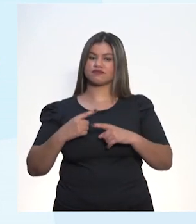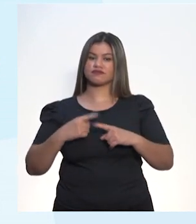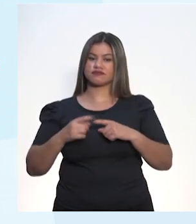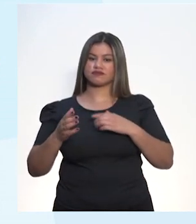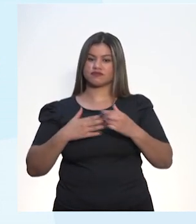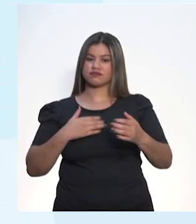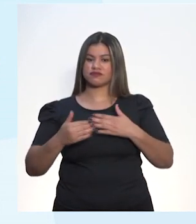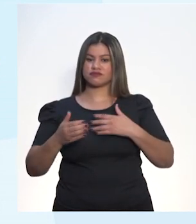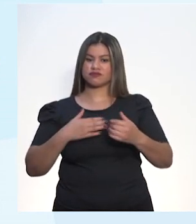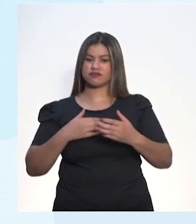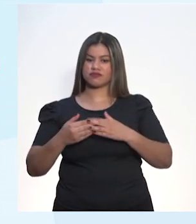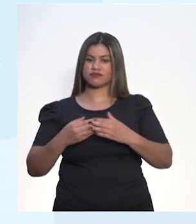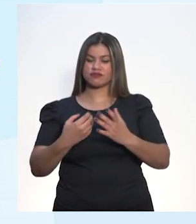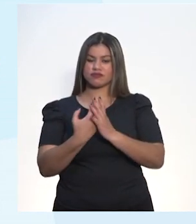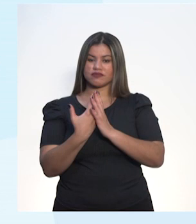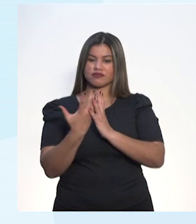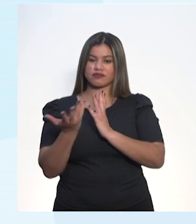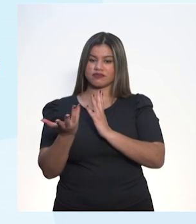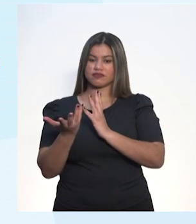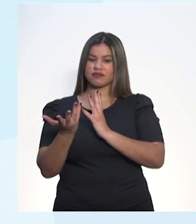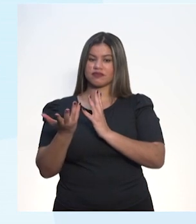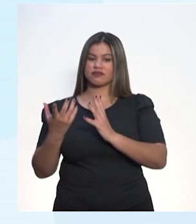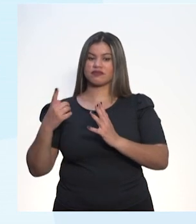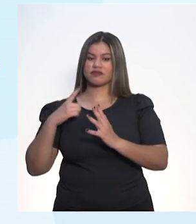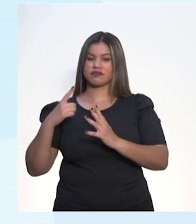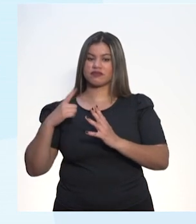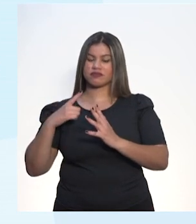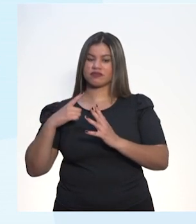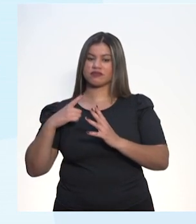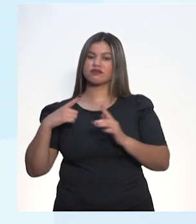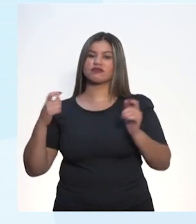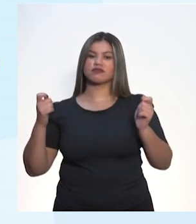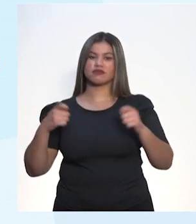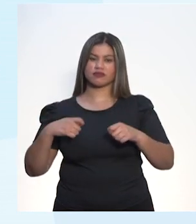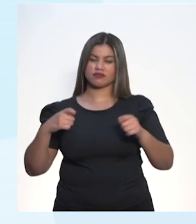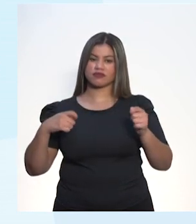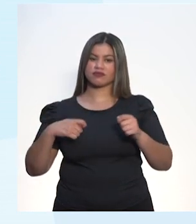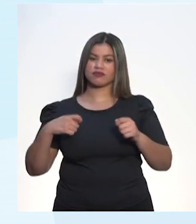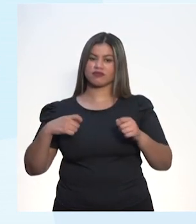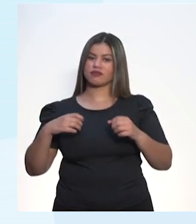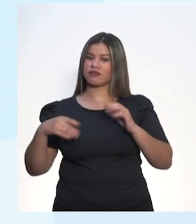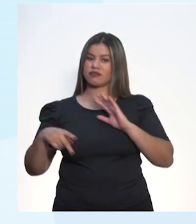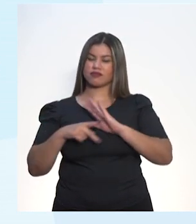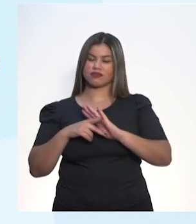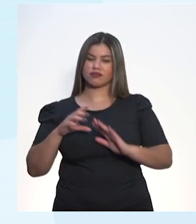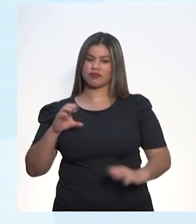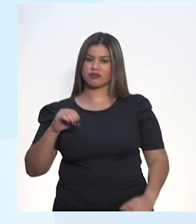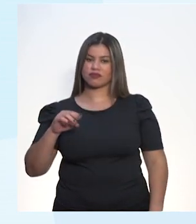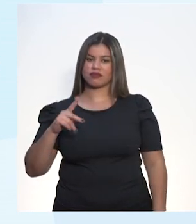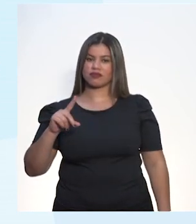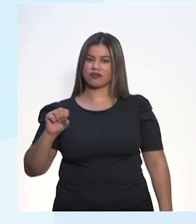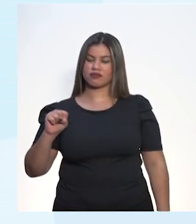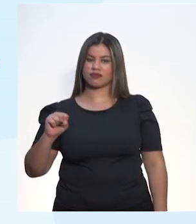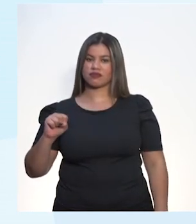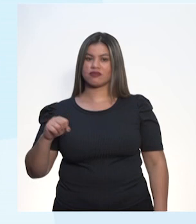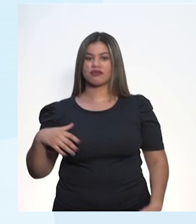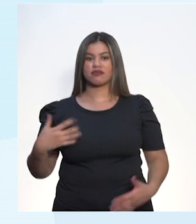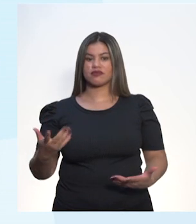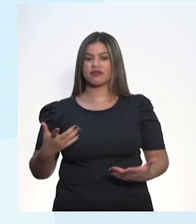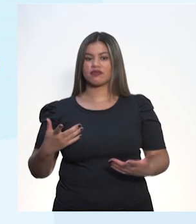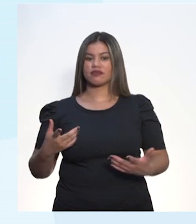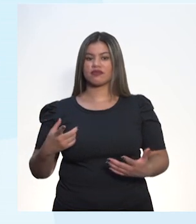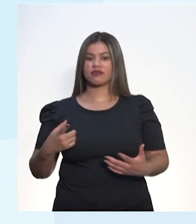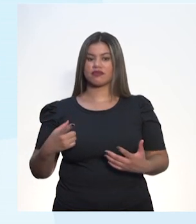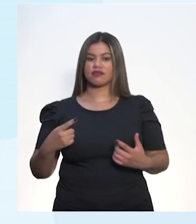uma dessas cartas que estão aqui no espaço amostral, todas elas são de copas. Então, se eu montasse